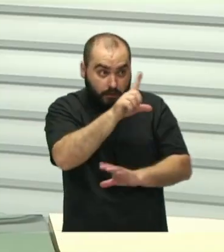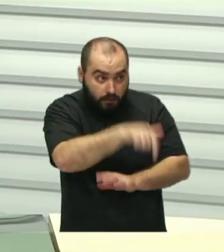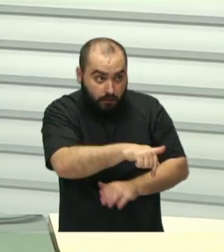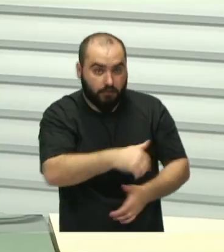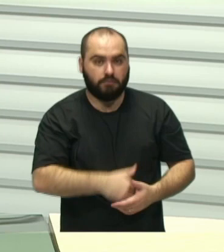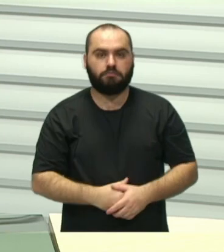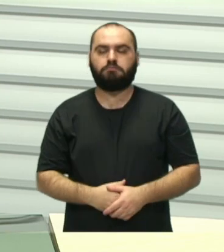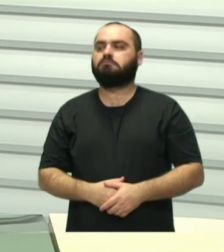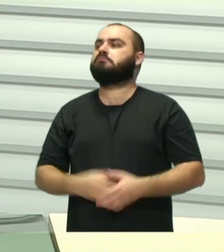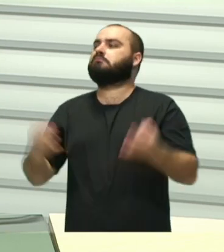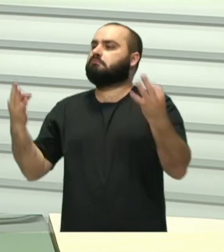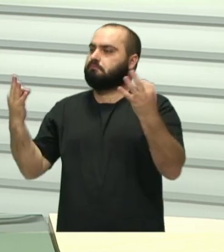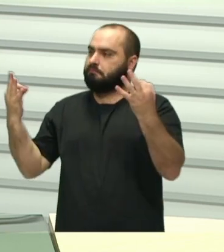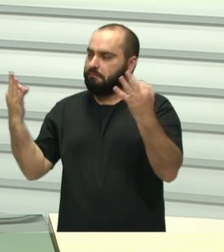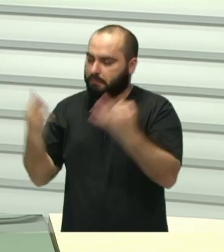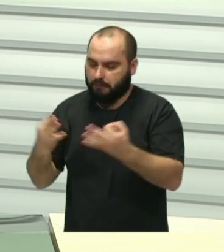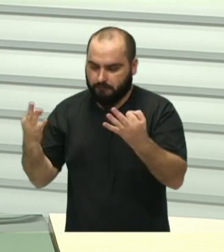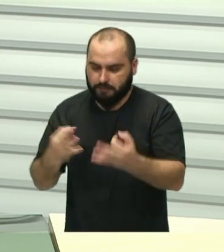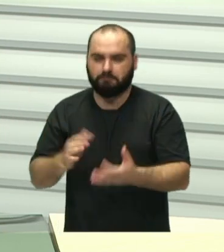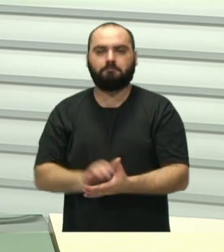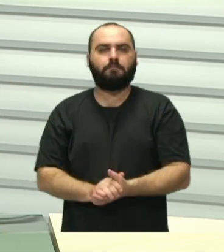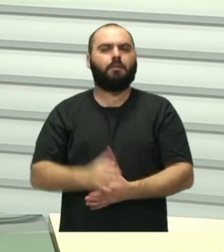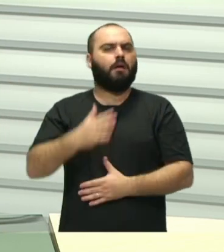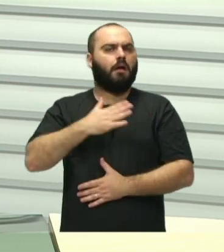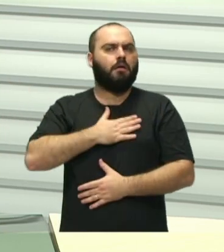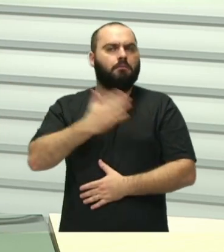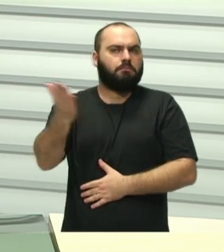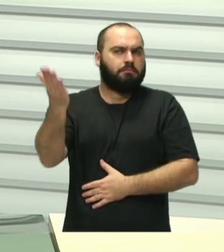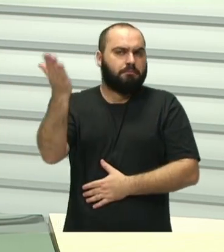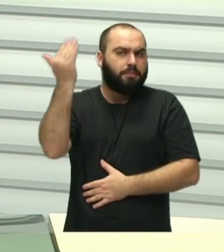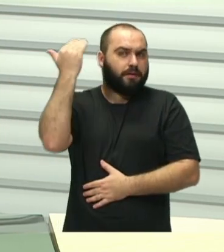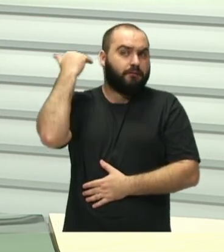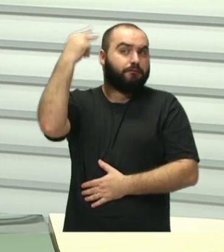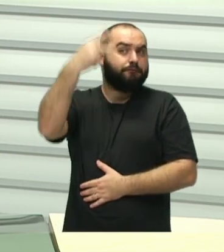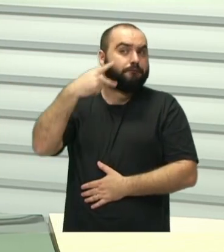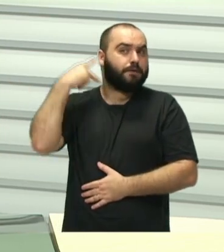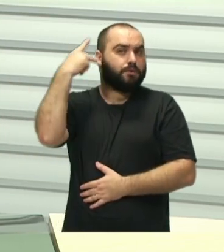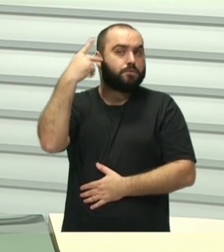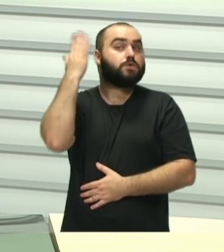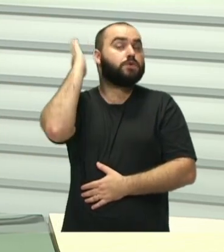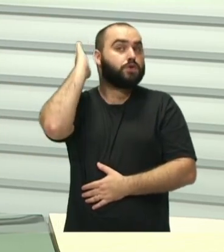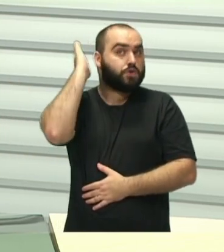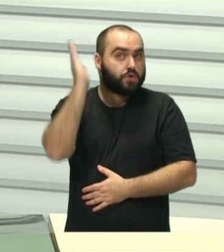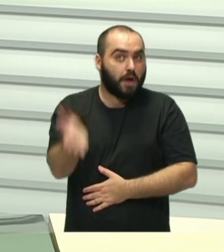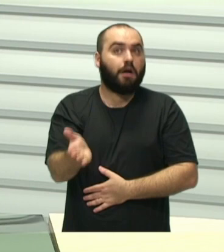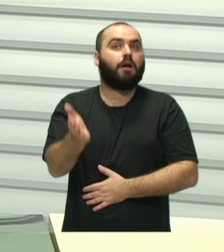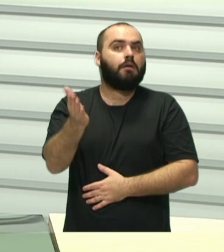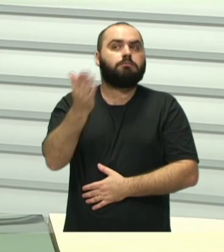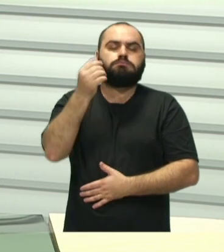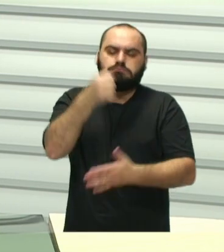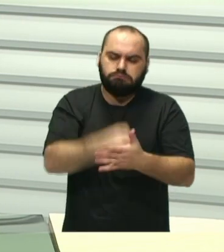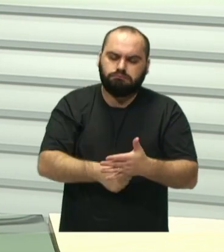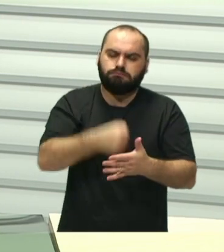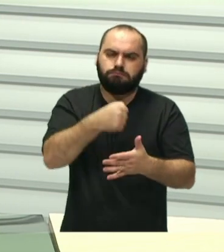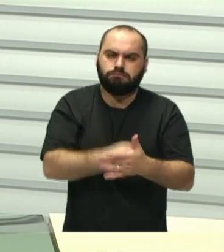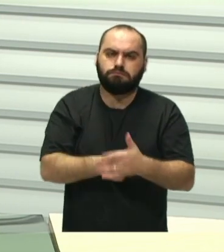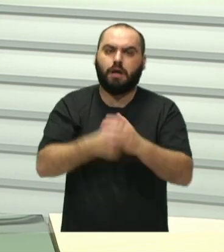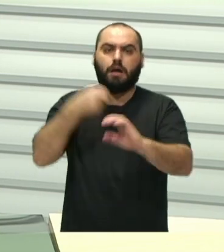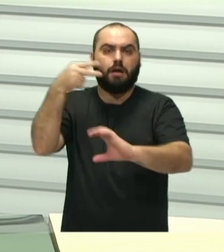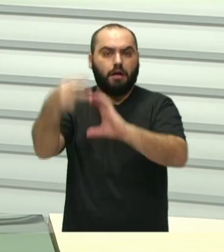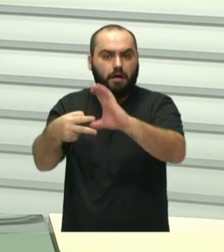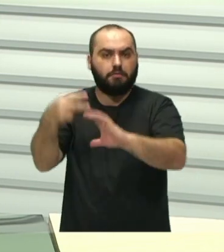June são um tema lá no meu mandato de vereador eu já defendia entendia importante que a câmera pudesse também